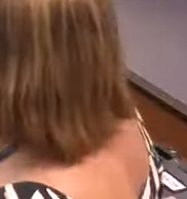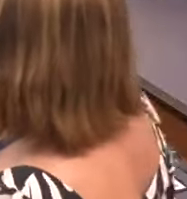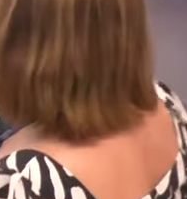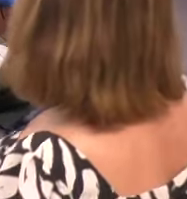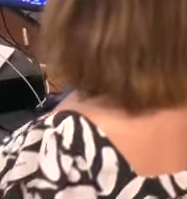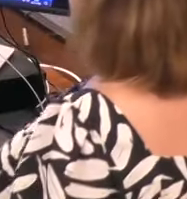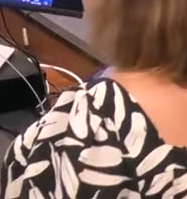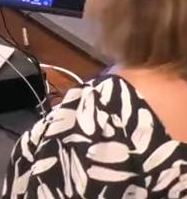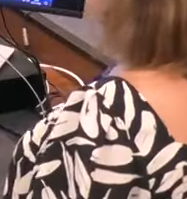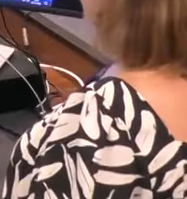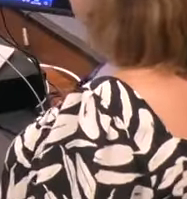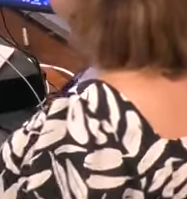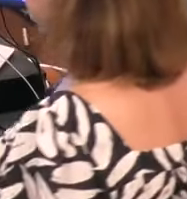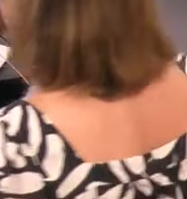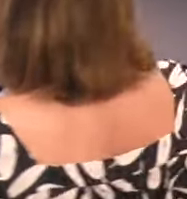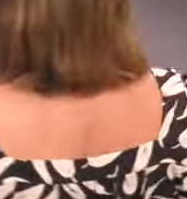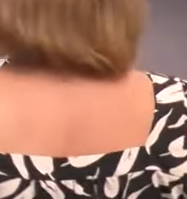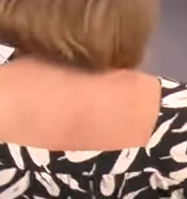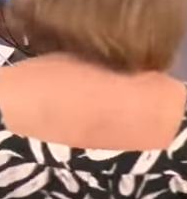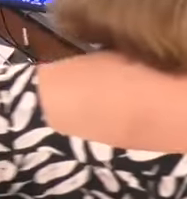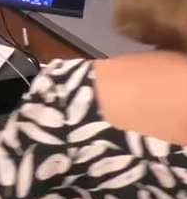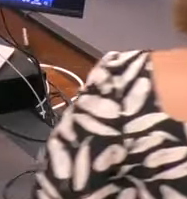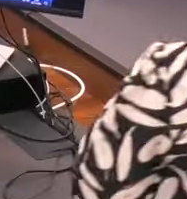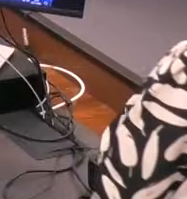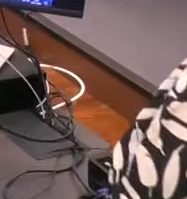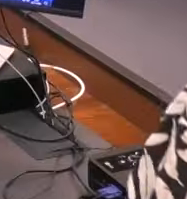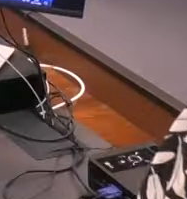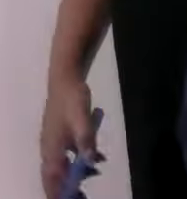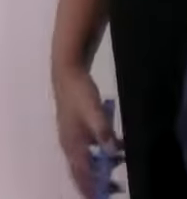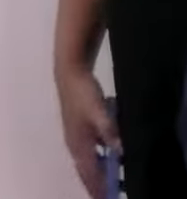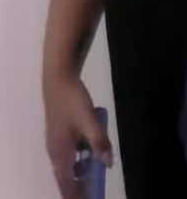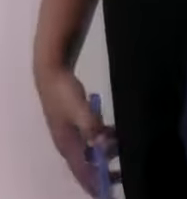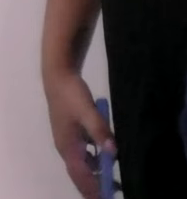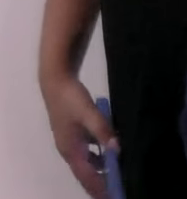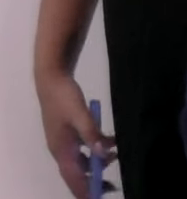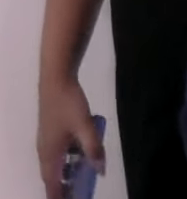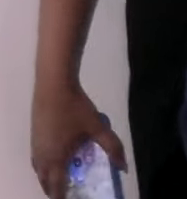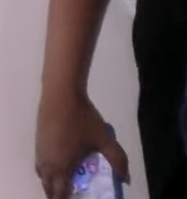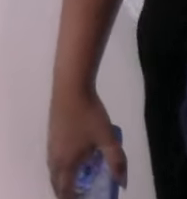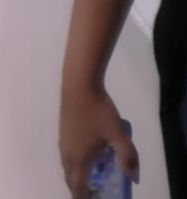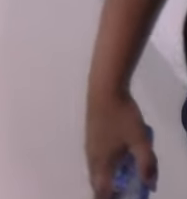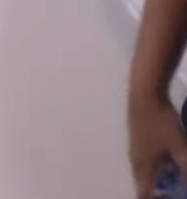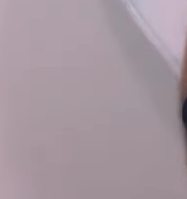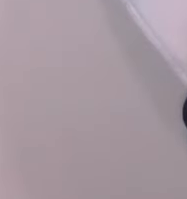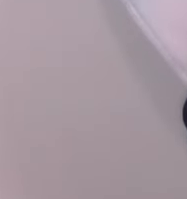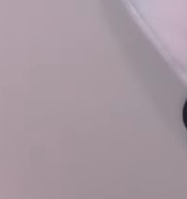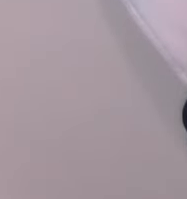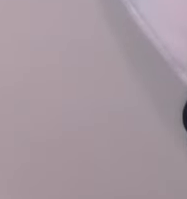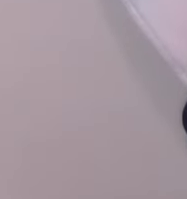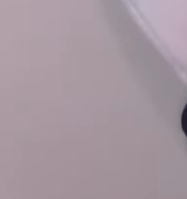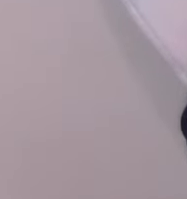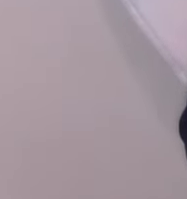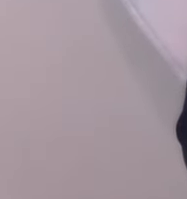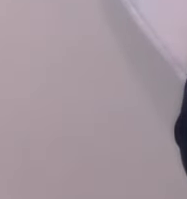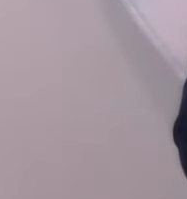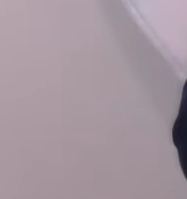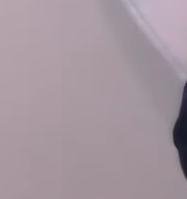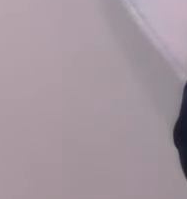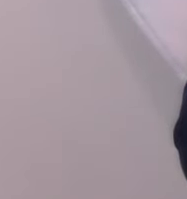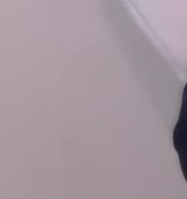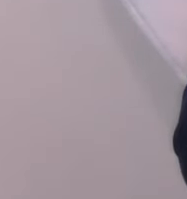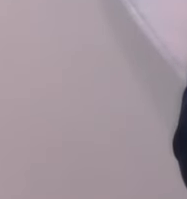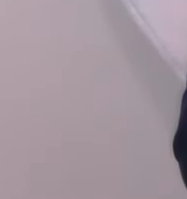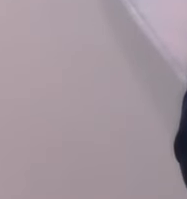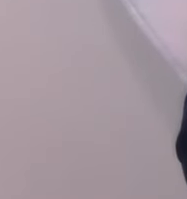havendo número legal sobre a proteção de Deus, declaro abertos trabalhos, cumprimentando deputado Luiz Cláudio, deputado Jair